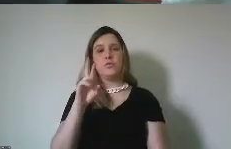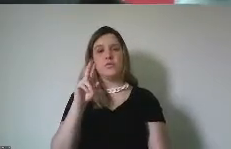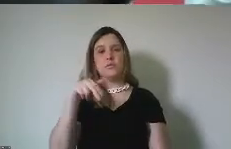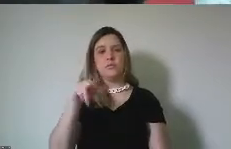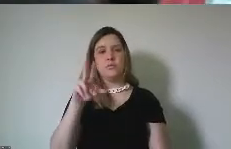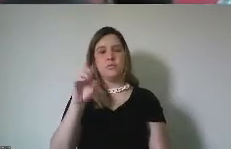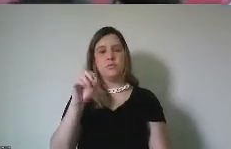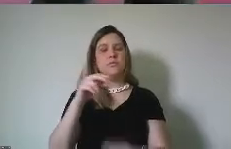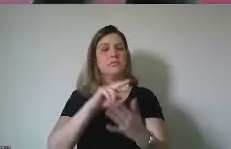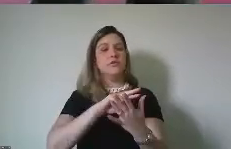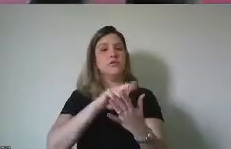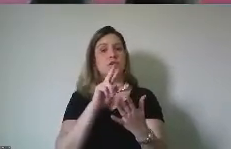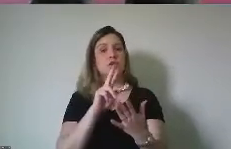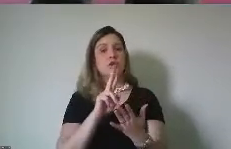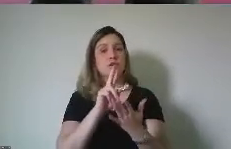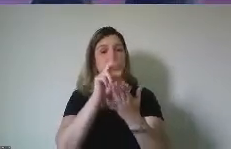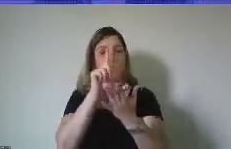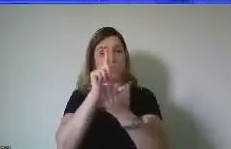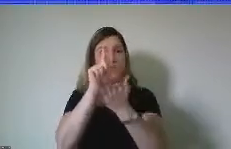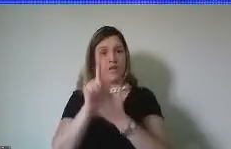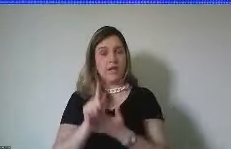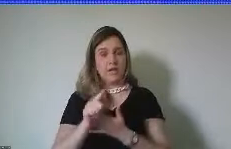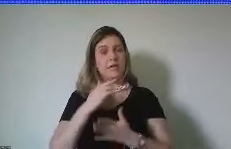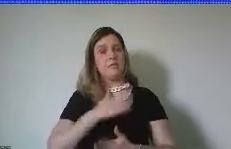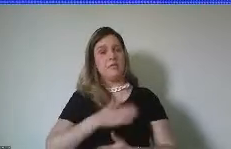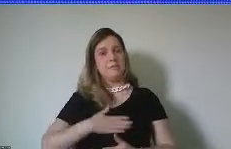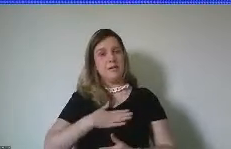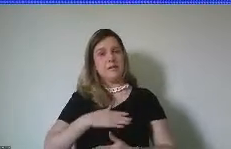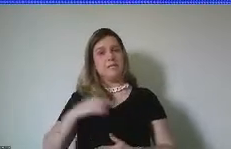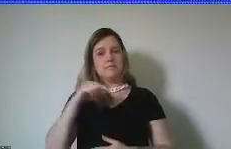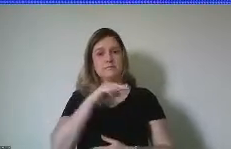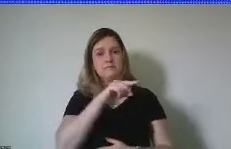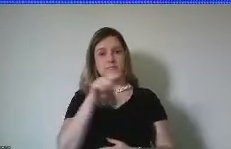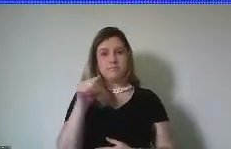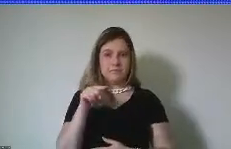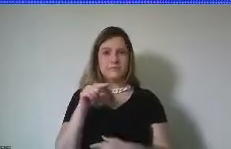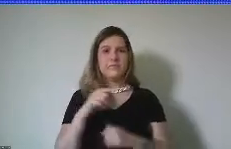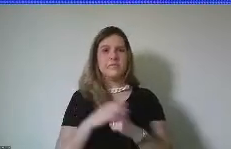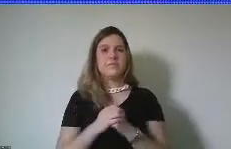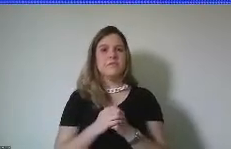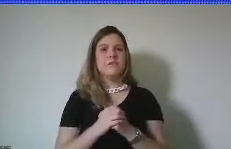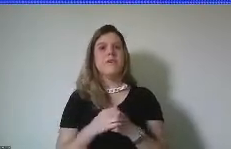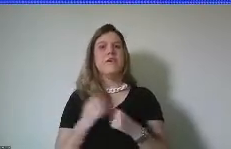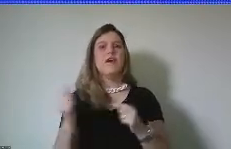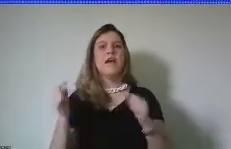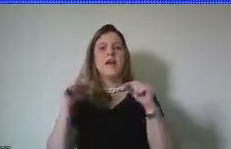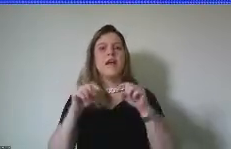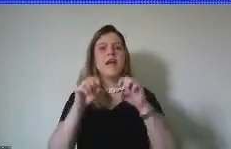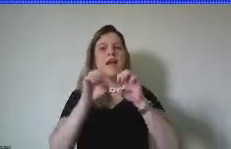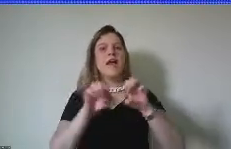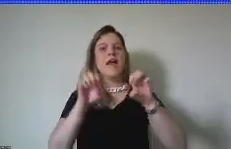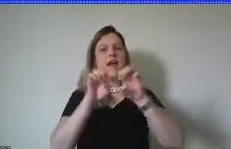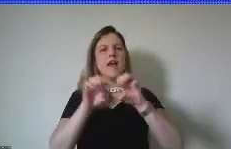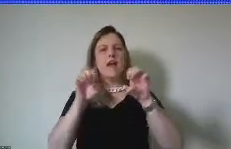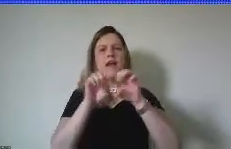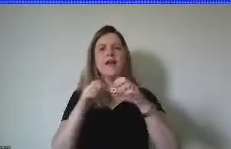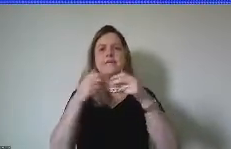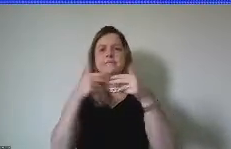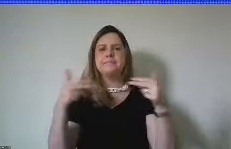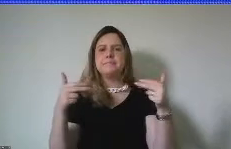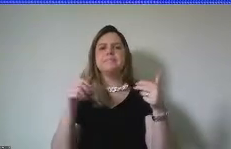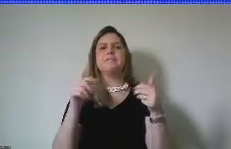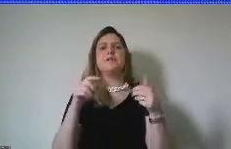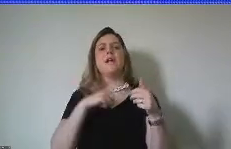investidores e tenho prazer de ser um Mestre de Cerimônia deste evento este evento ele está acontecendo na modalidade híbrida ou seja